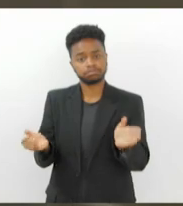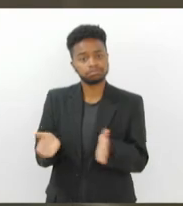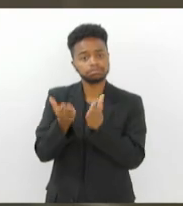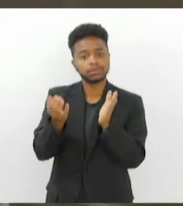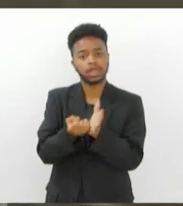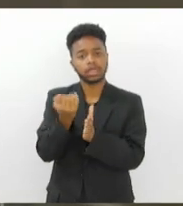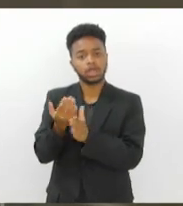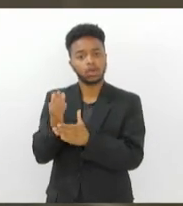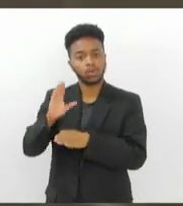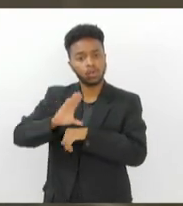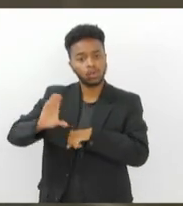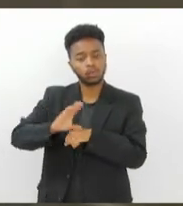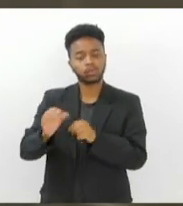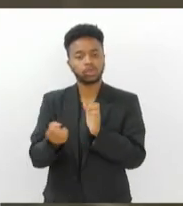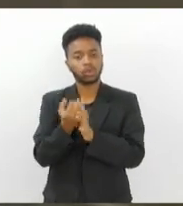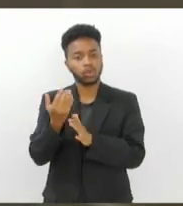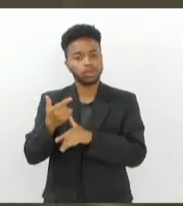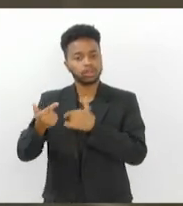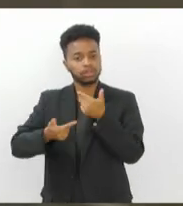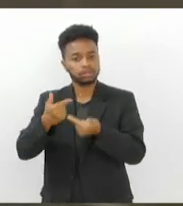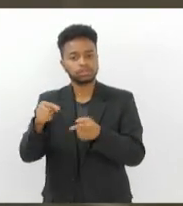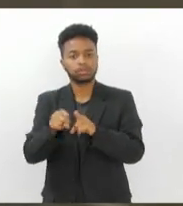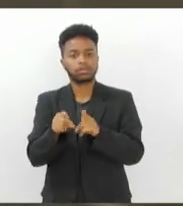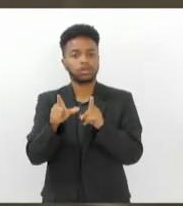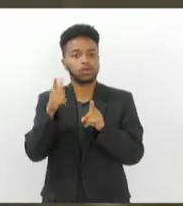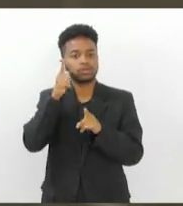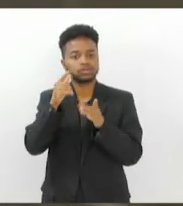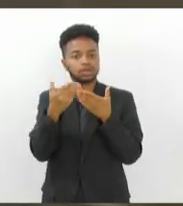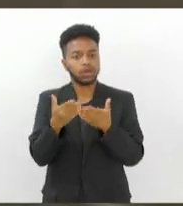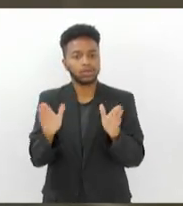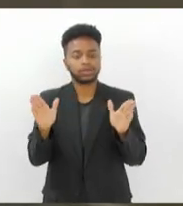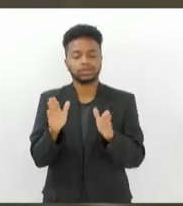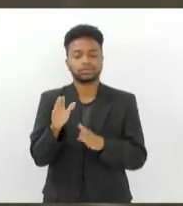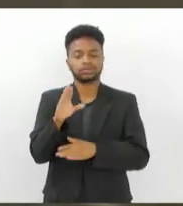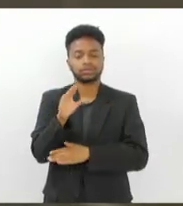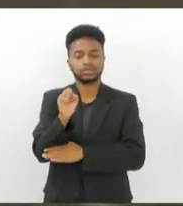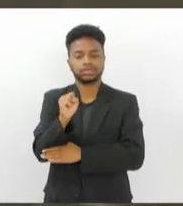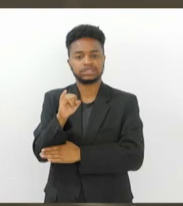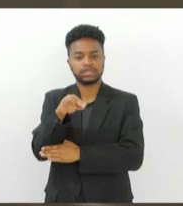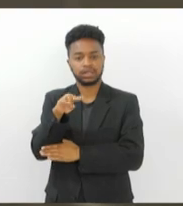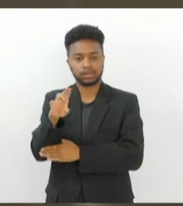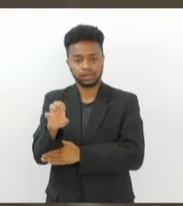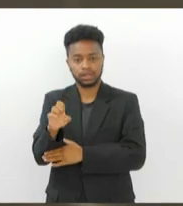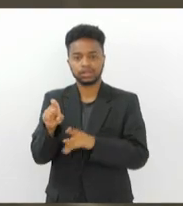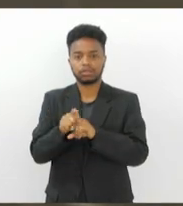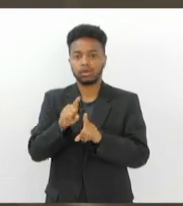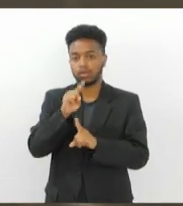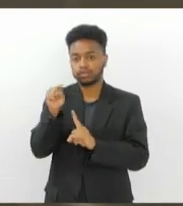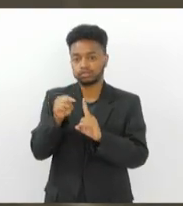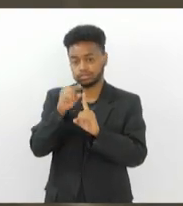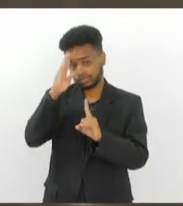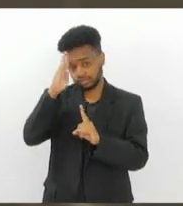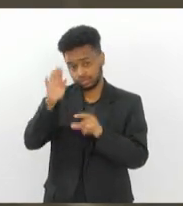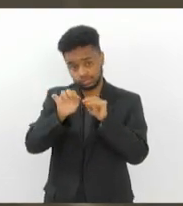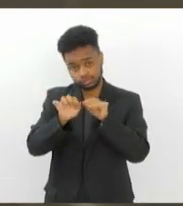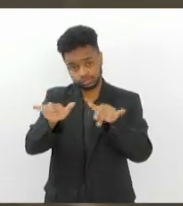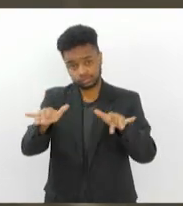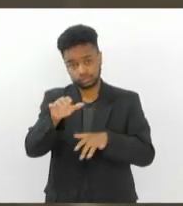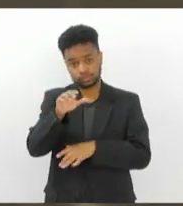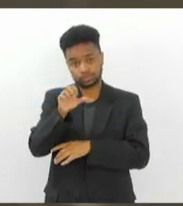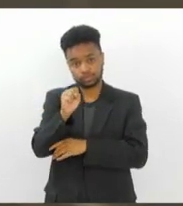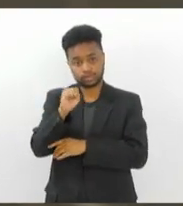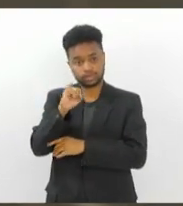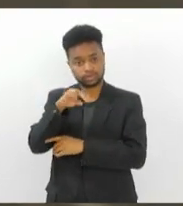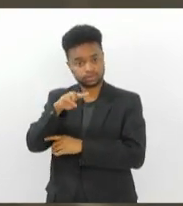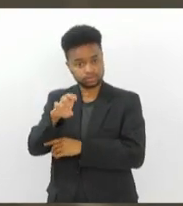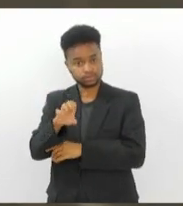Tais empregos a gente conseguiu Expandir os cines esse é o nosso nosso maior intuito é a expansão dos cines e eu consegui também fazer